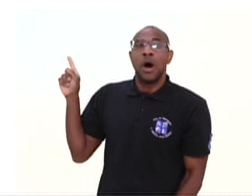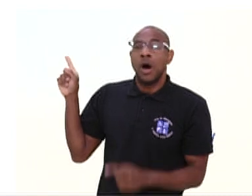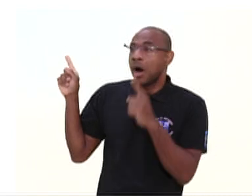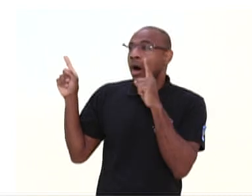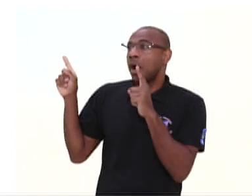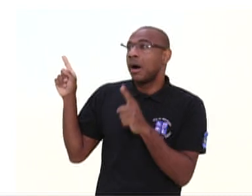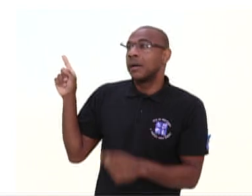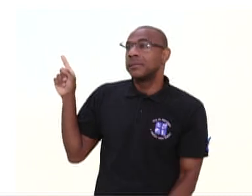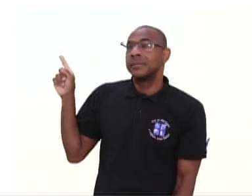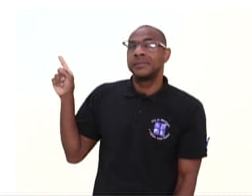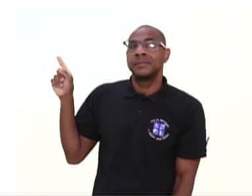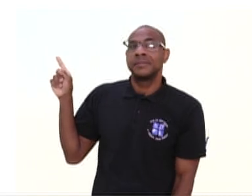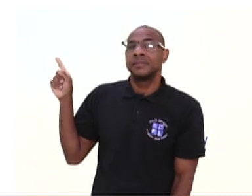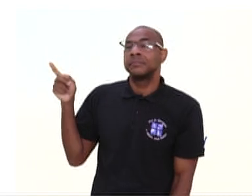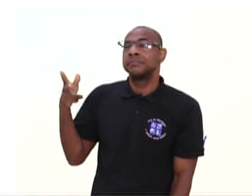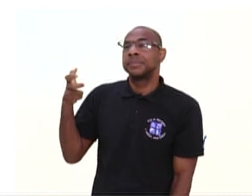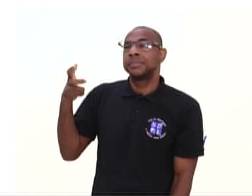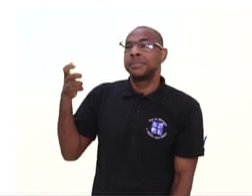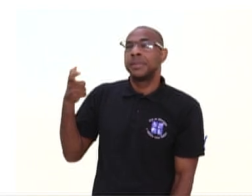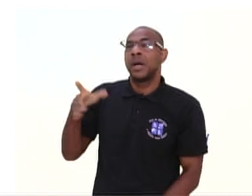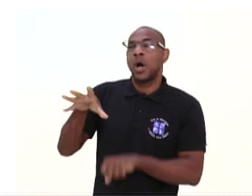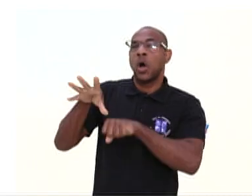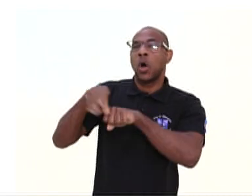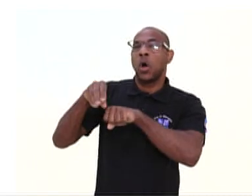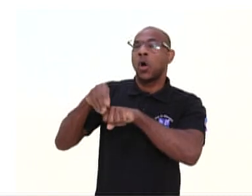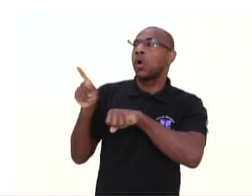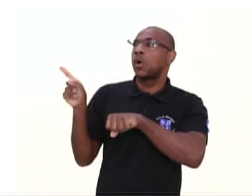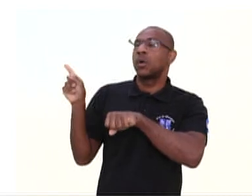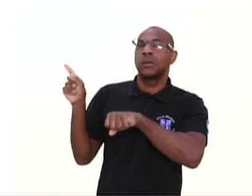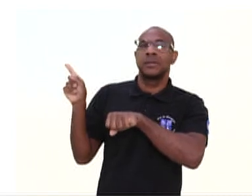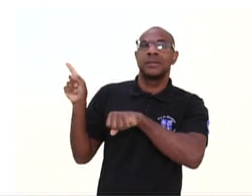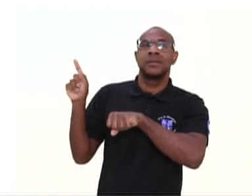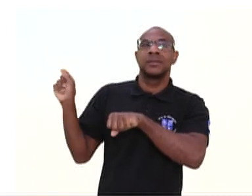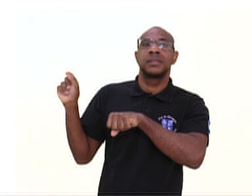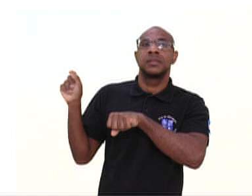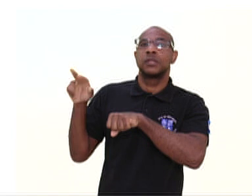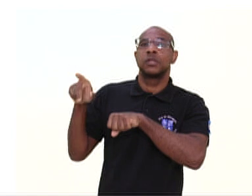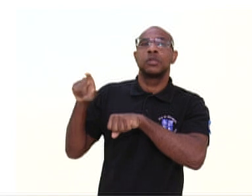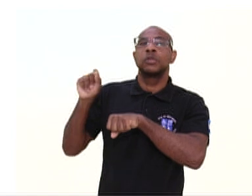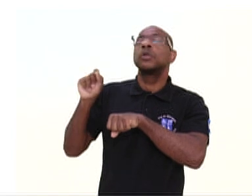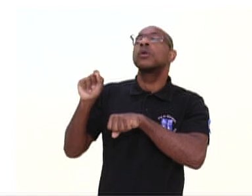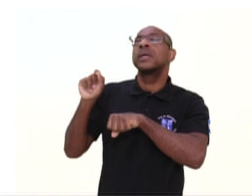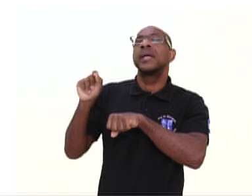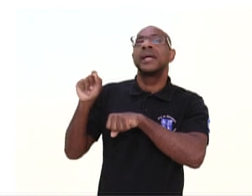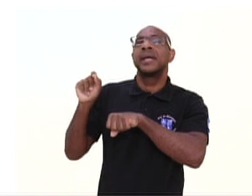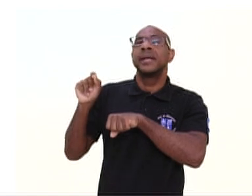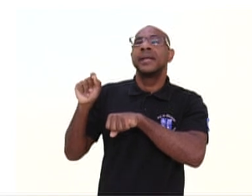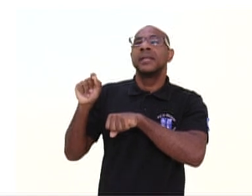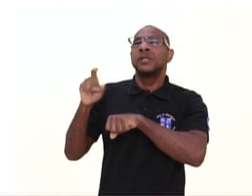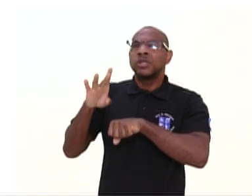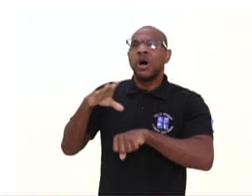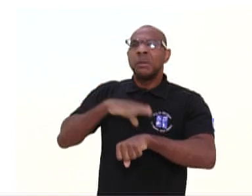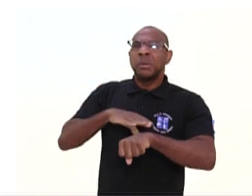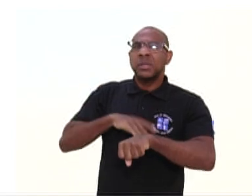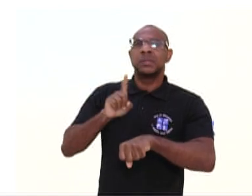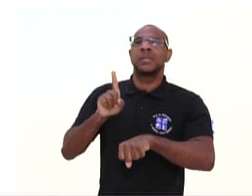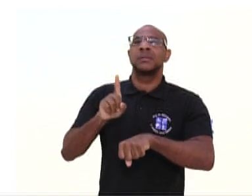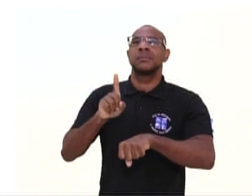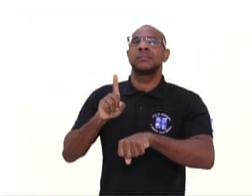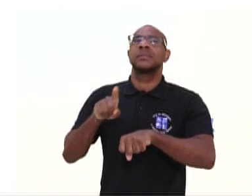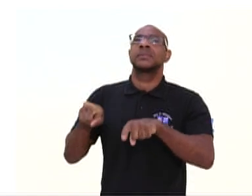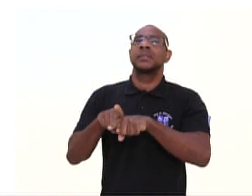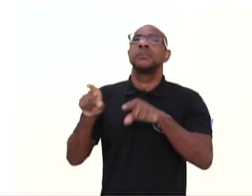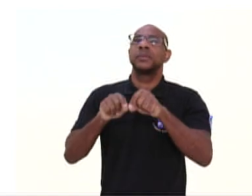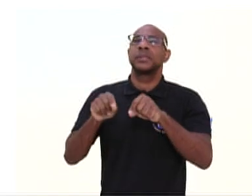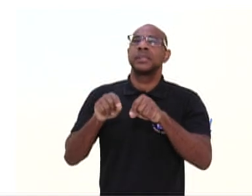que eu preciso mobilizar uma porção de conhecimentos, não só de língua portuguesa, para interpretar esse texto. É quase um exercício